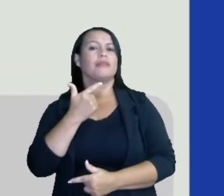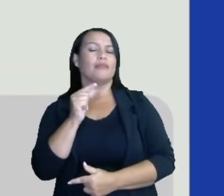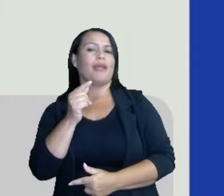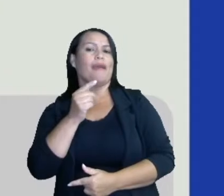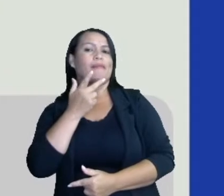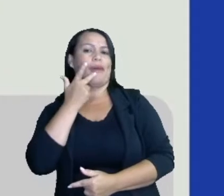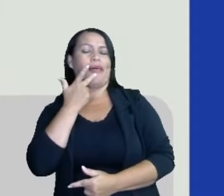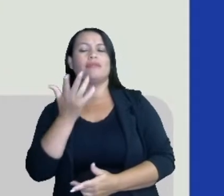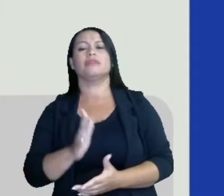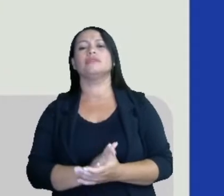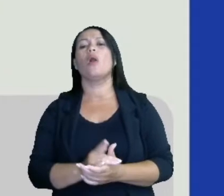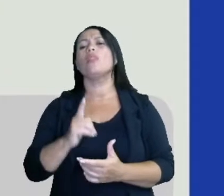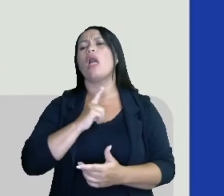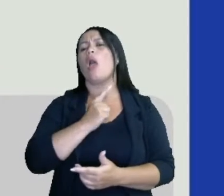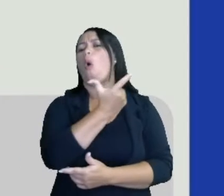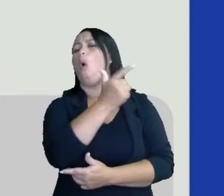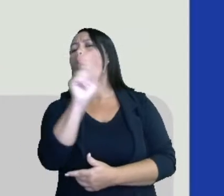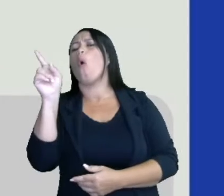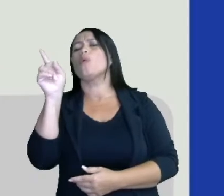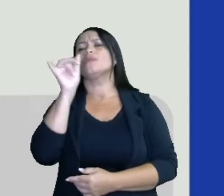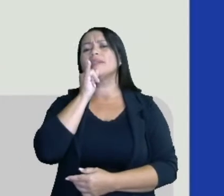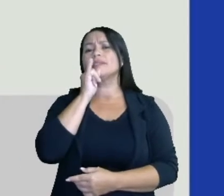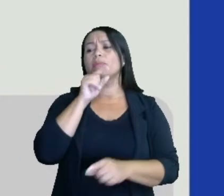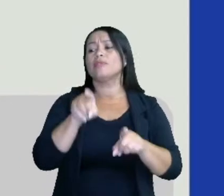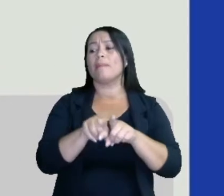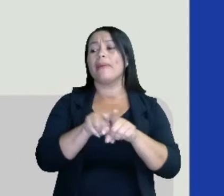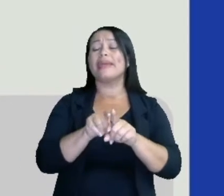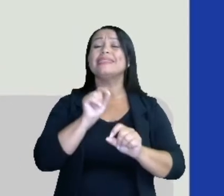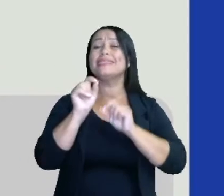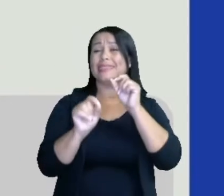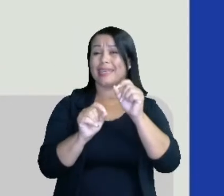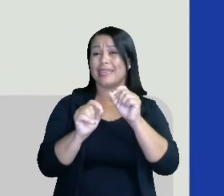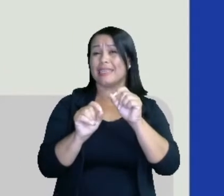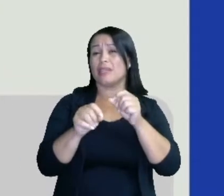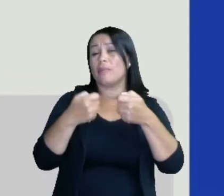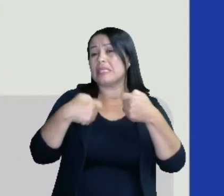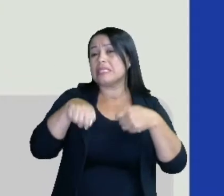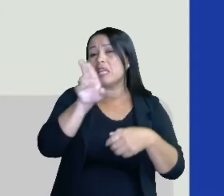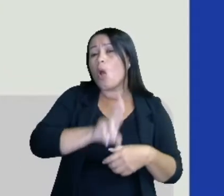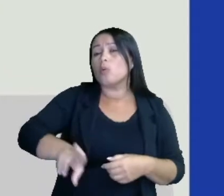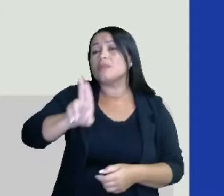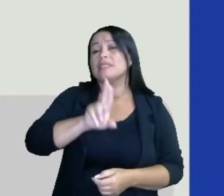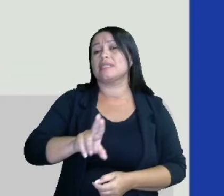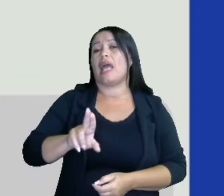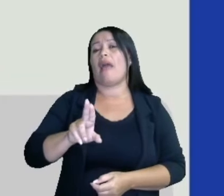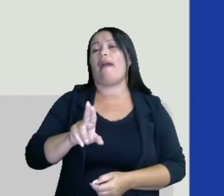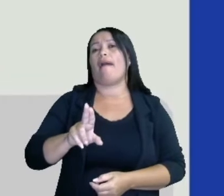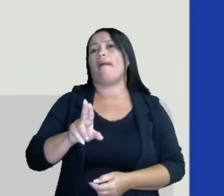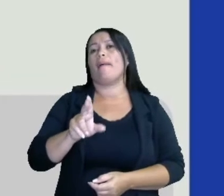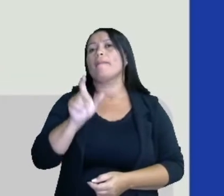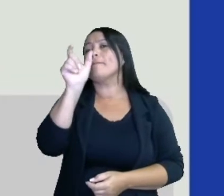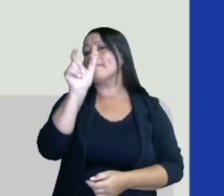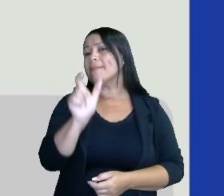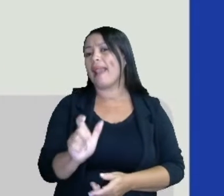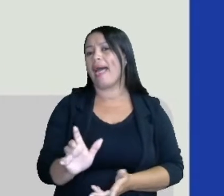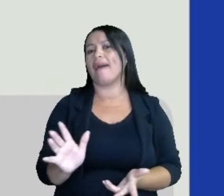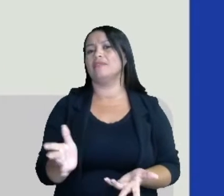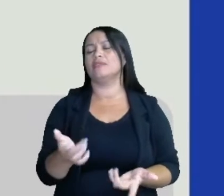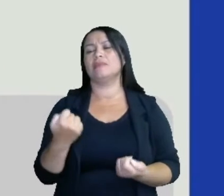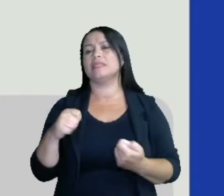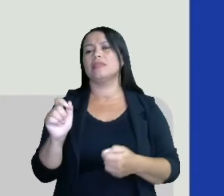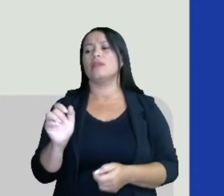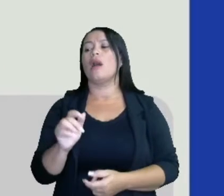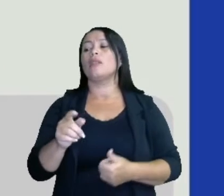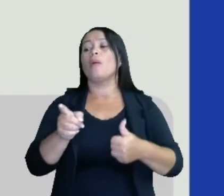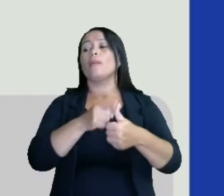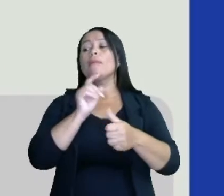Trouxe aqui outros exemplos também de linguagem não verbal, que não utiliza palavras para que haja essa comunicação. Então, o